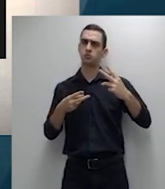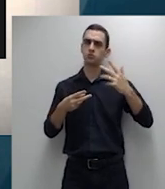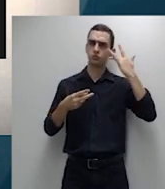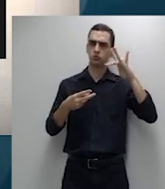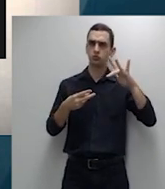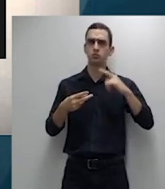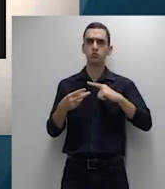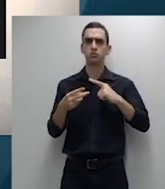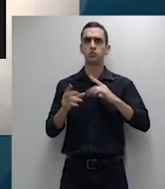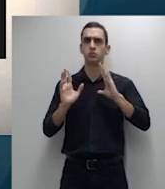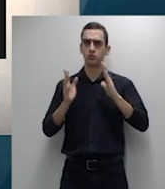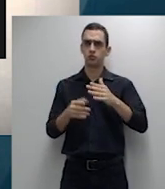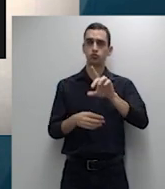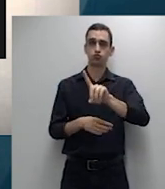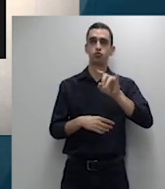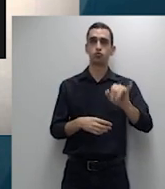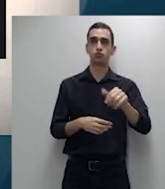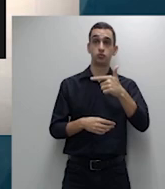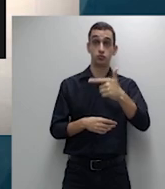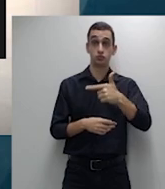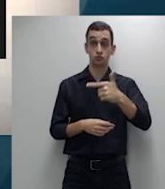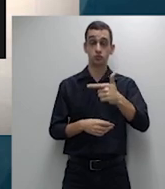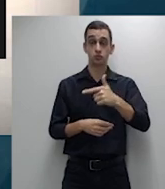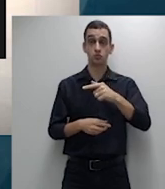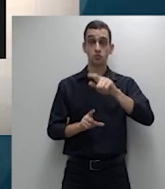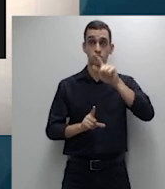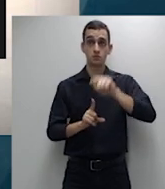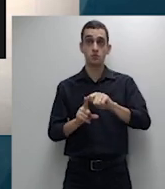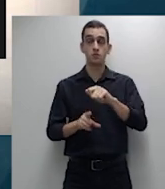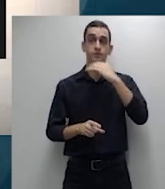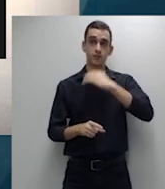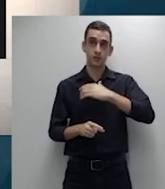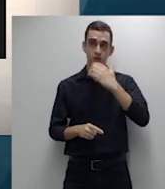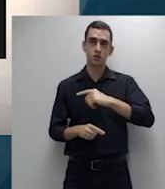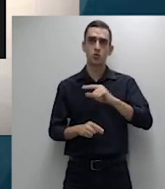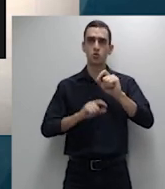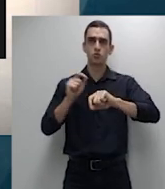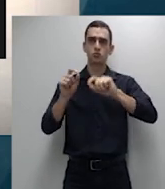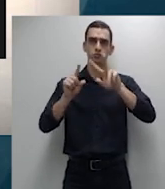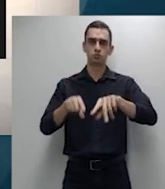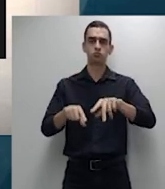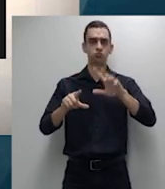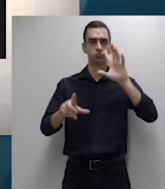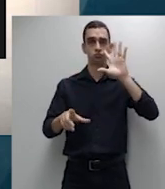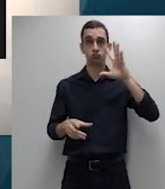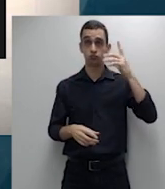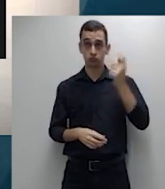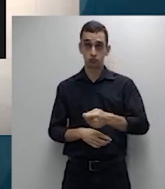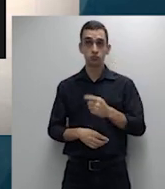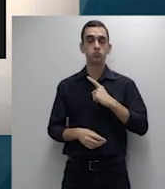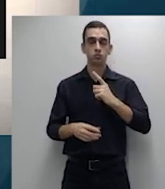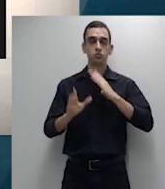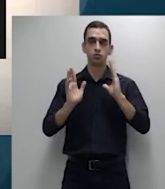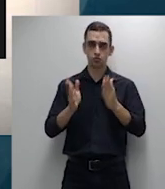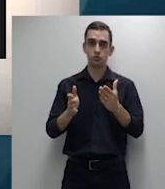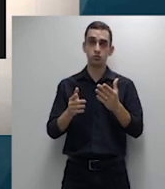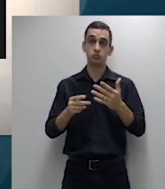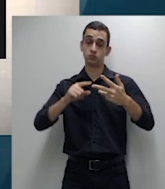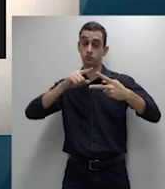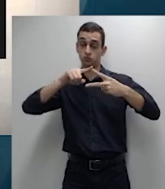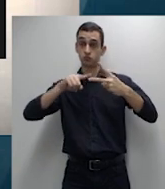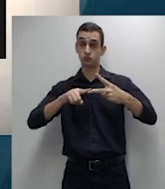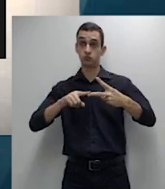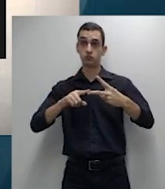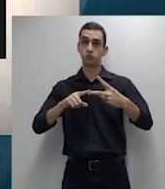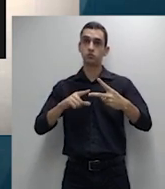na mesma linha inconstitucionalidade da cobrança por uso que faça isso comigo Oi dona Denise a que me referi inicialmente